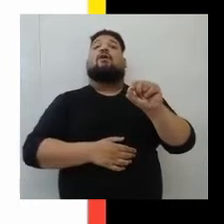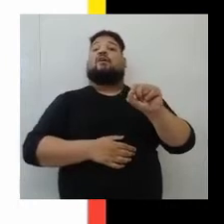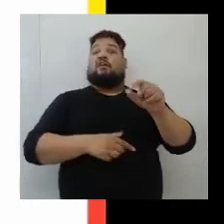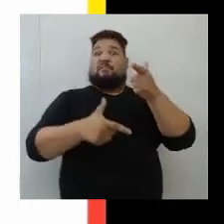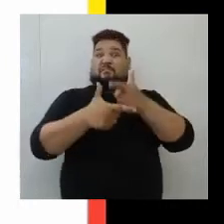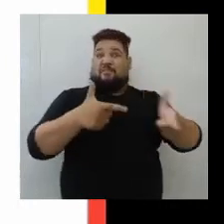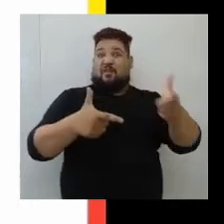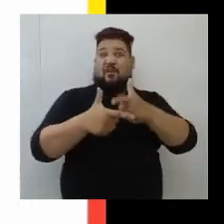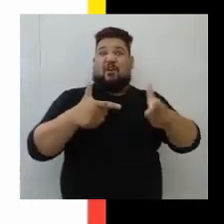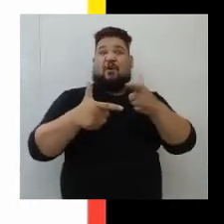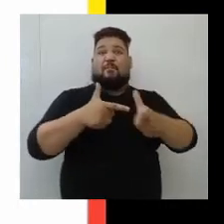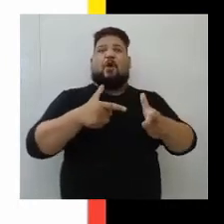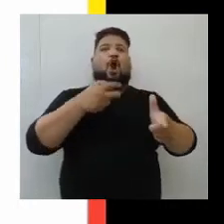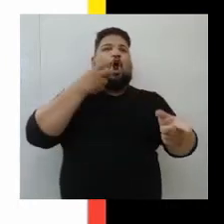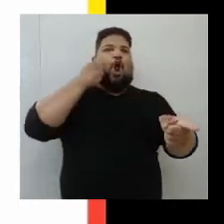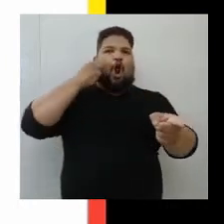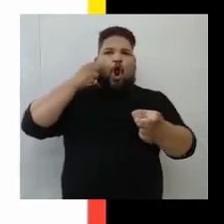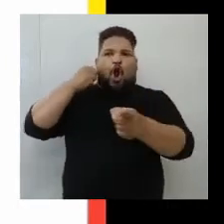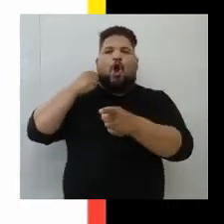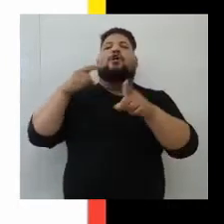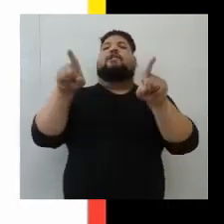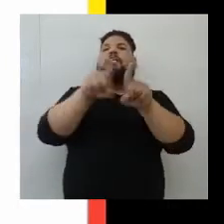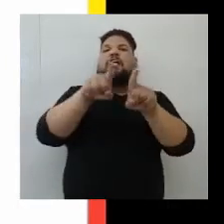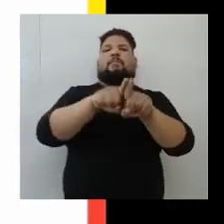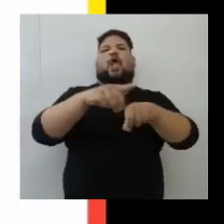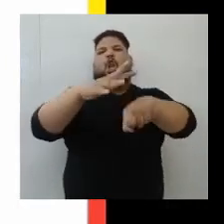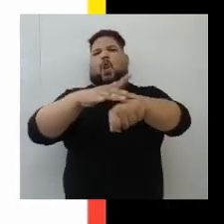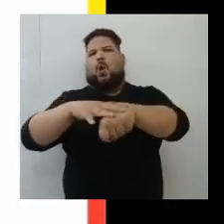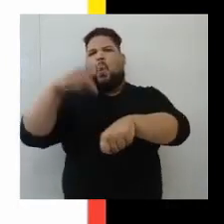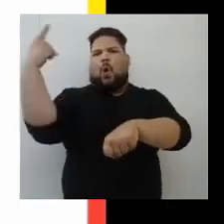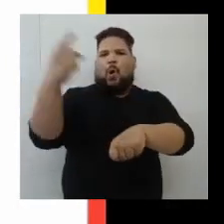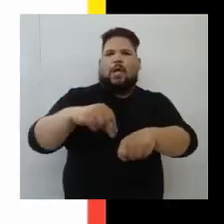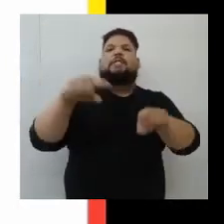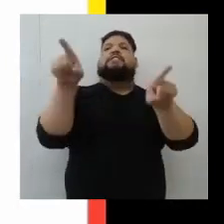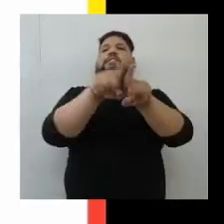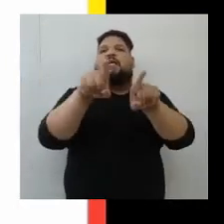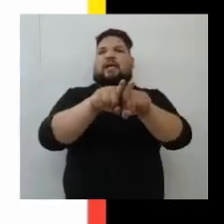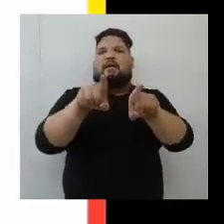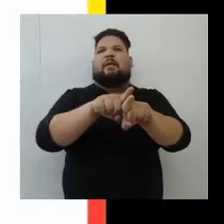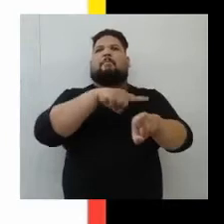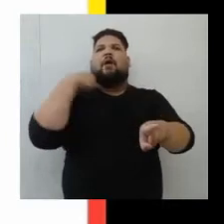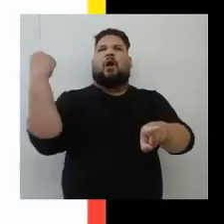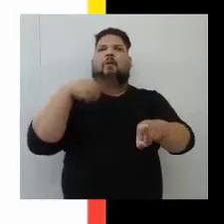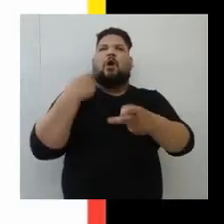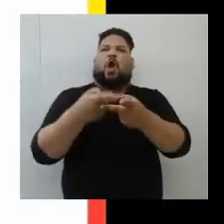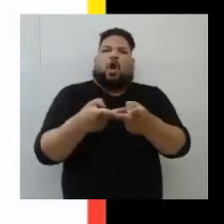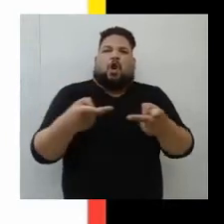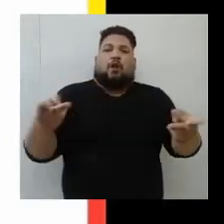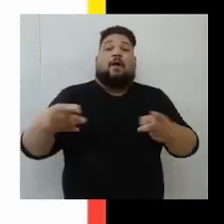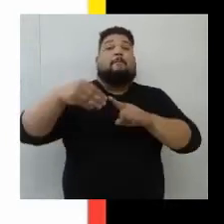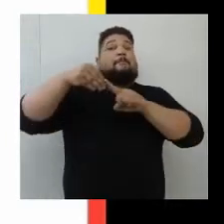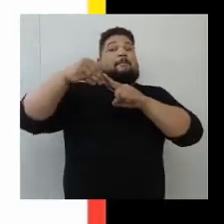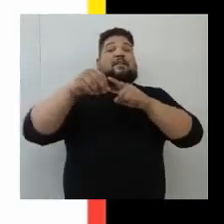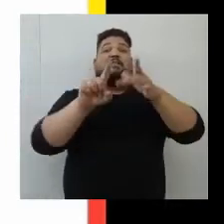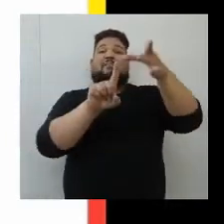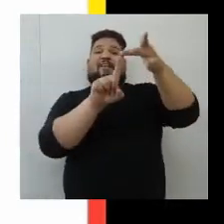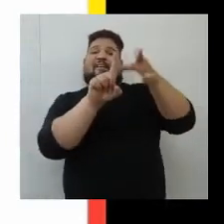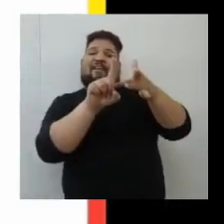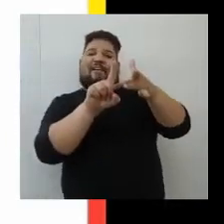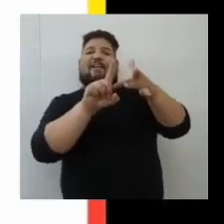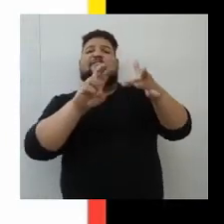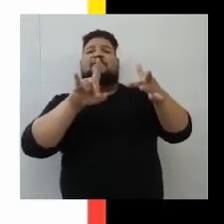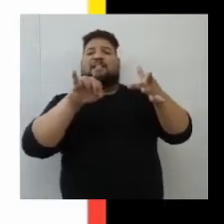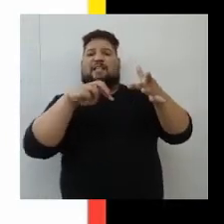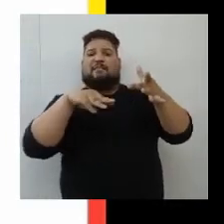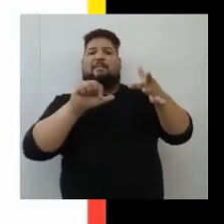crimes, doenças e morte em massa. As principais vítimas eram as crianças. Tá bem?